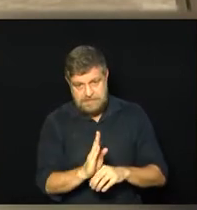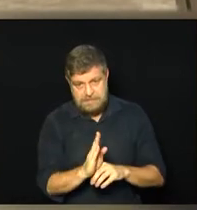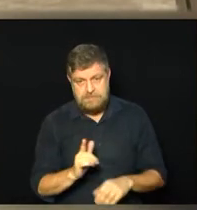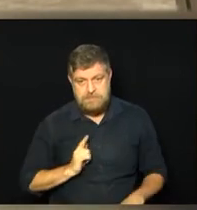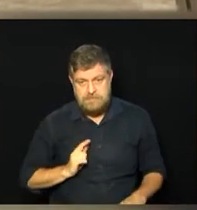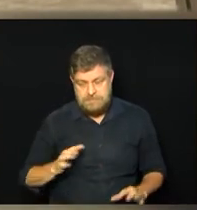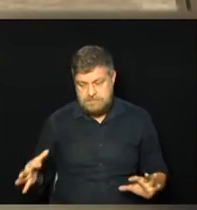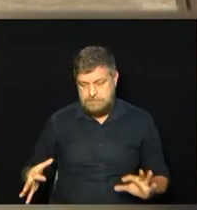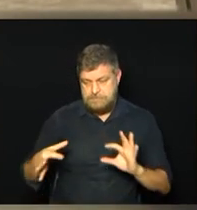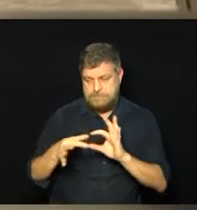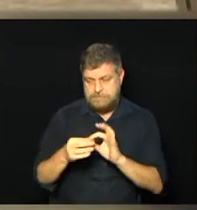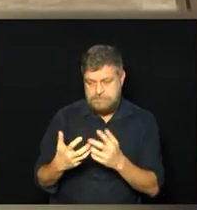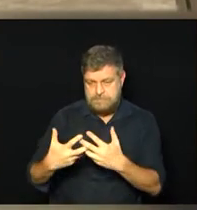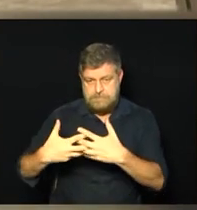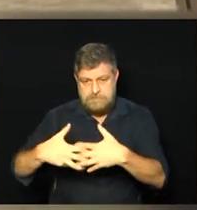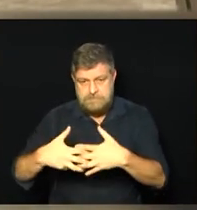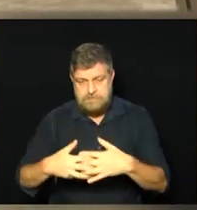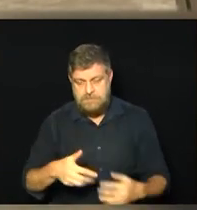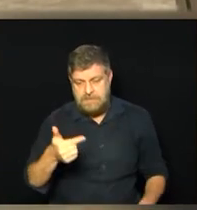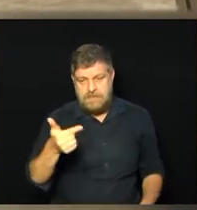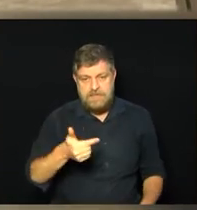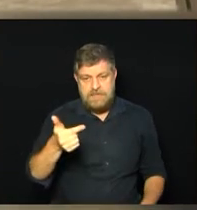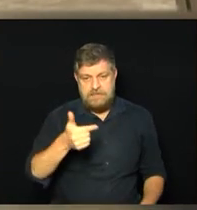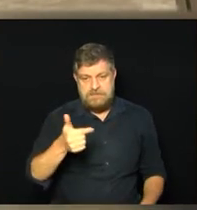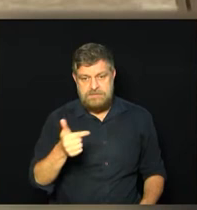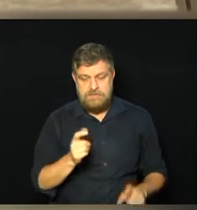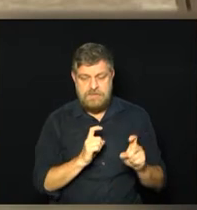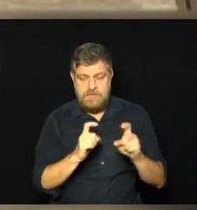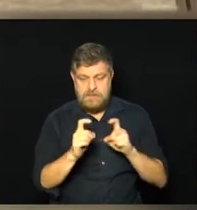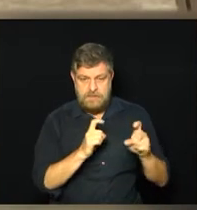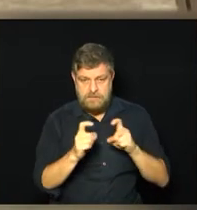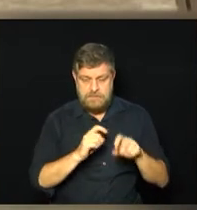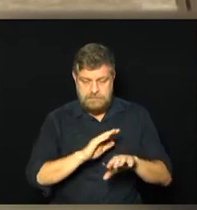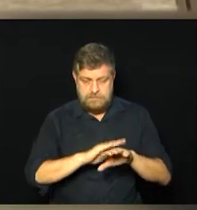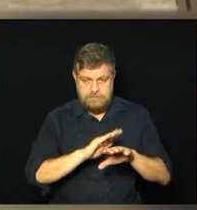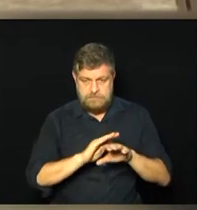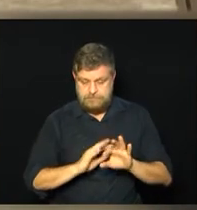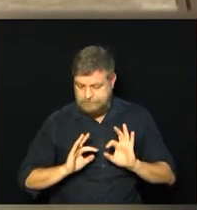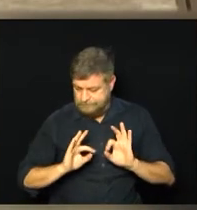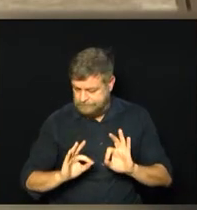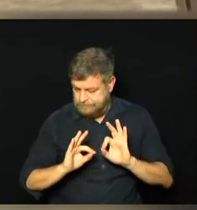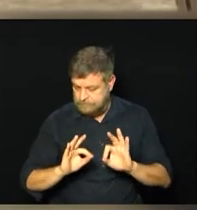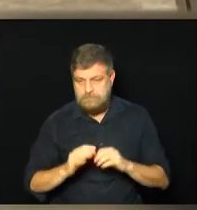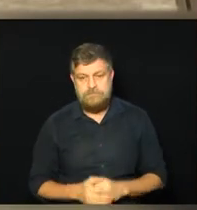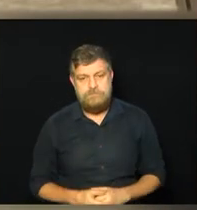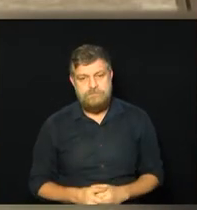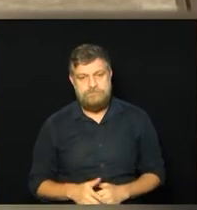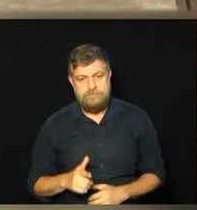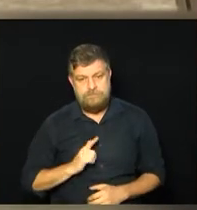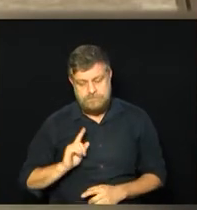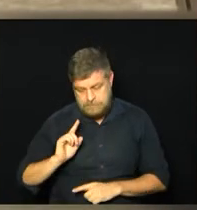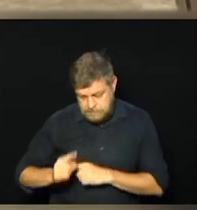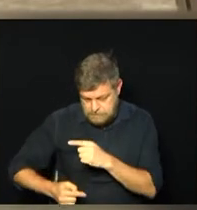que nós estamos já na segunda, fala que é uma reunião de trabalho, na segunda reunião de trabalho tende a dar certo, tende a